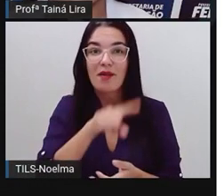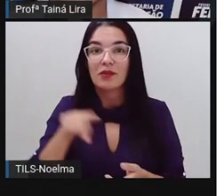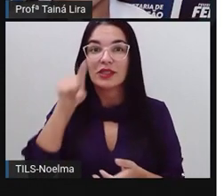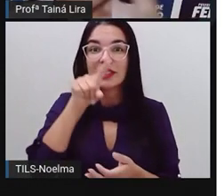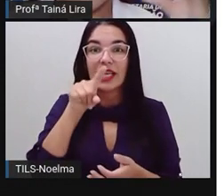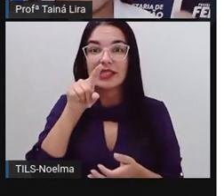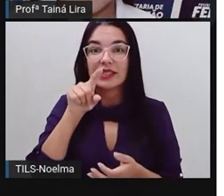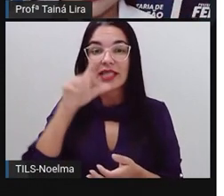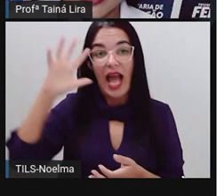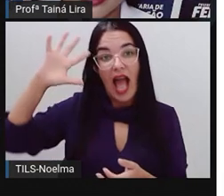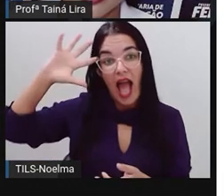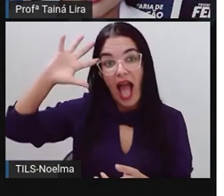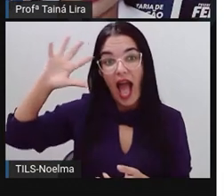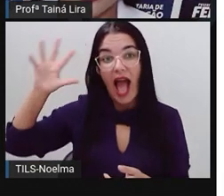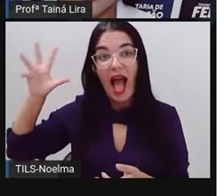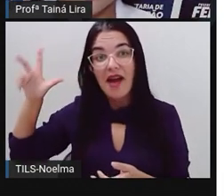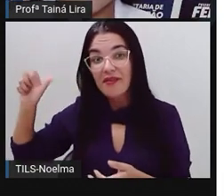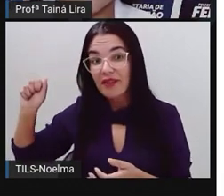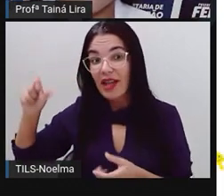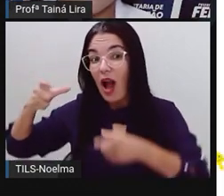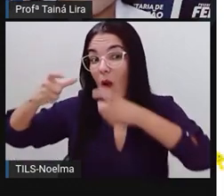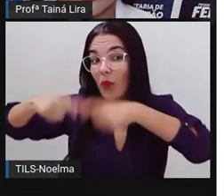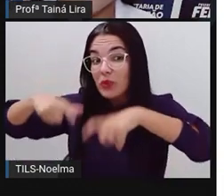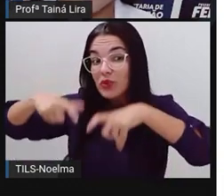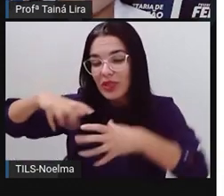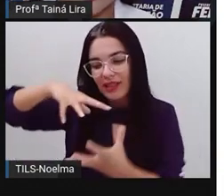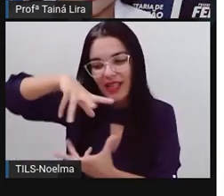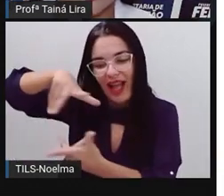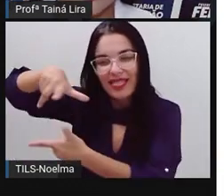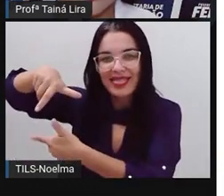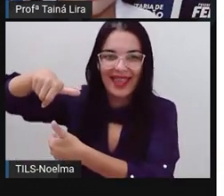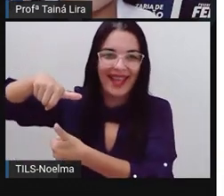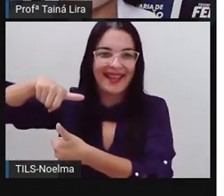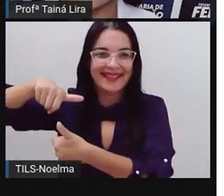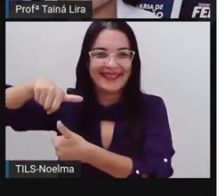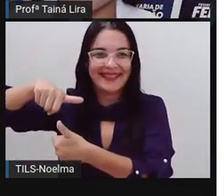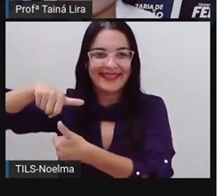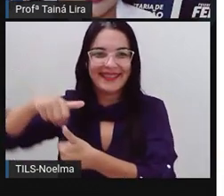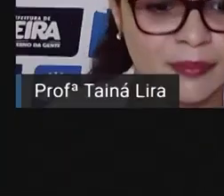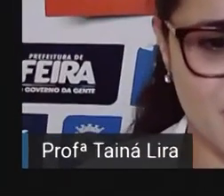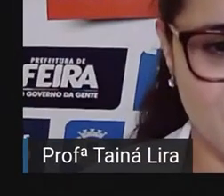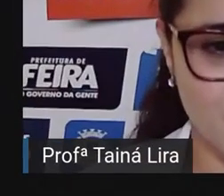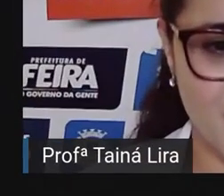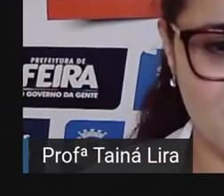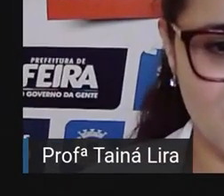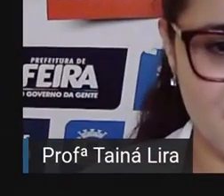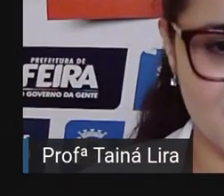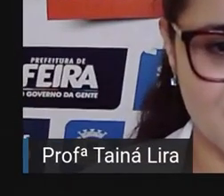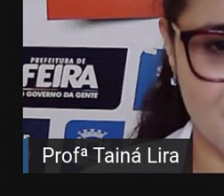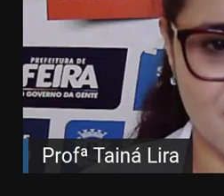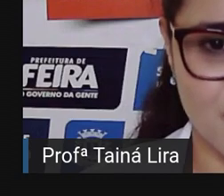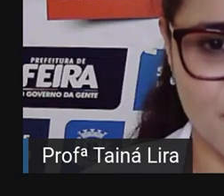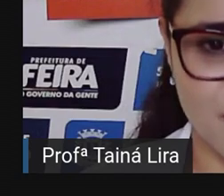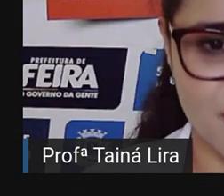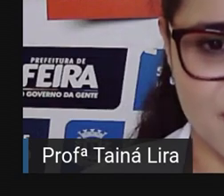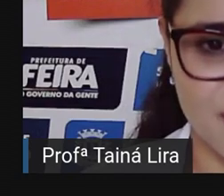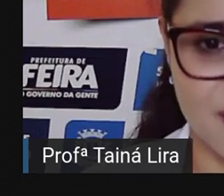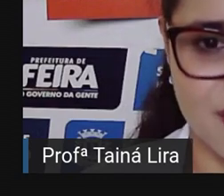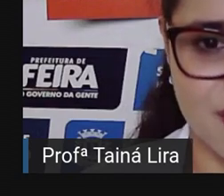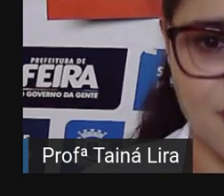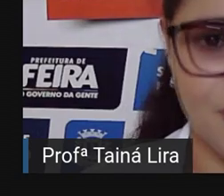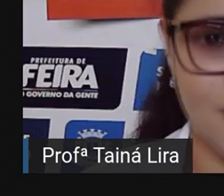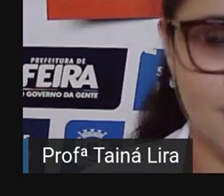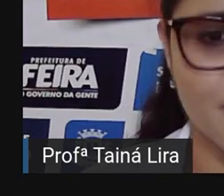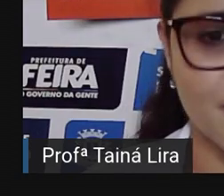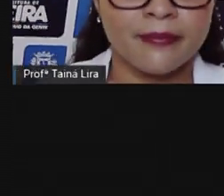aqui né no planeta Terra Tá bom então vamos lá deixar pro Abrir compartilhar essa tela aqui com